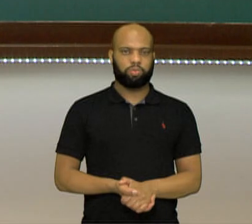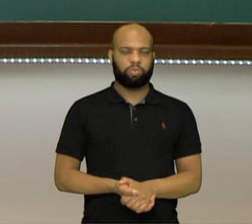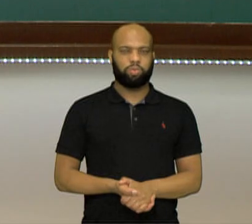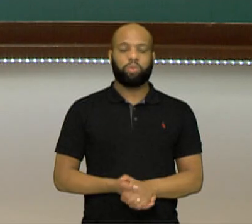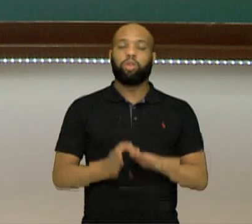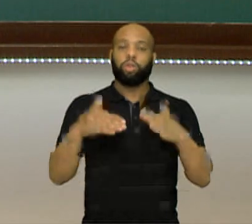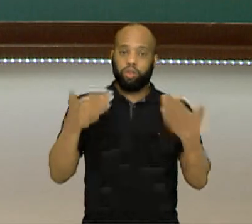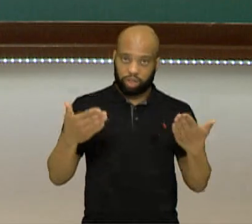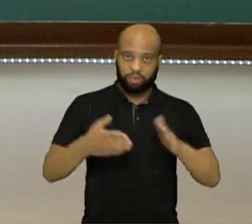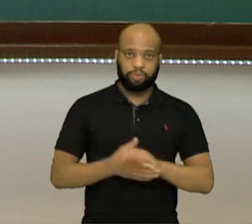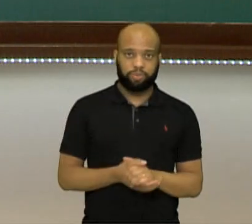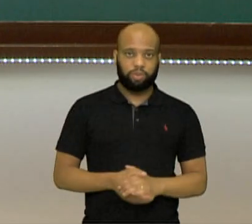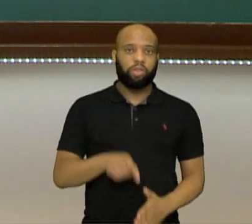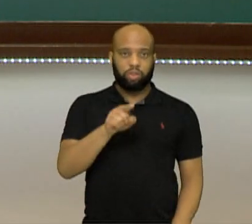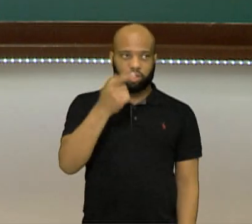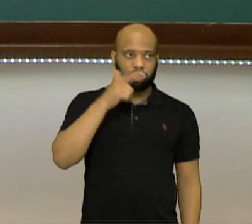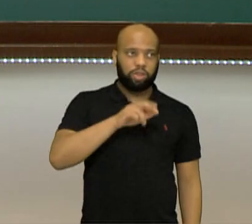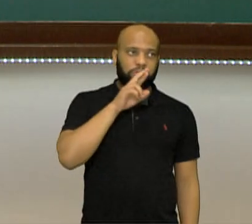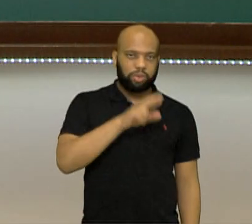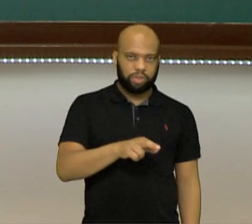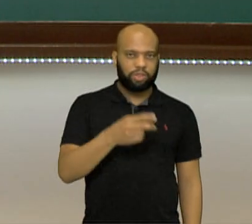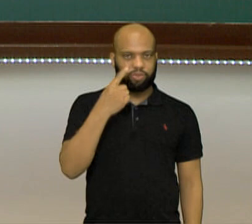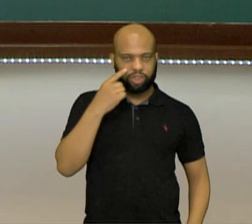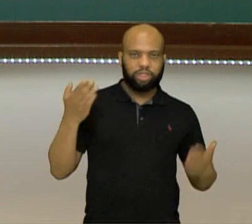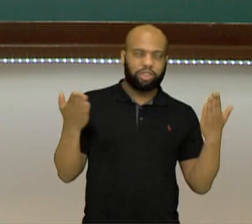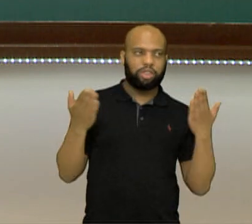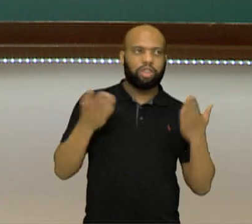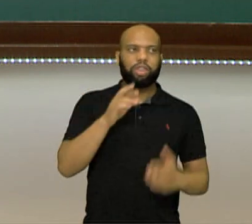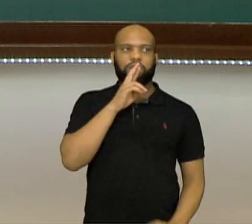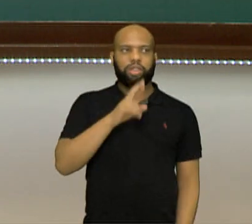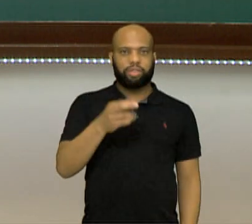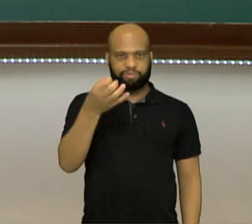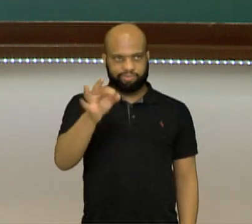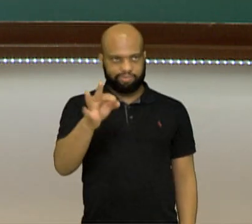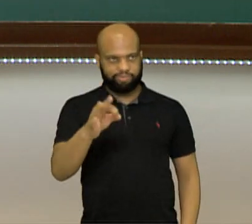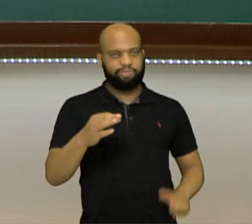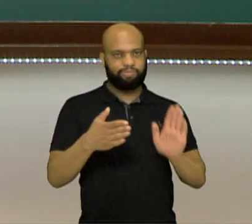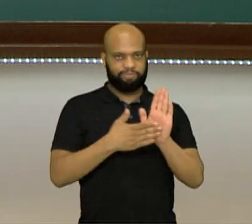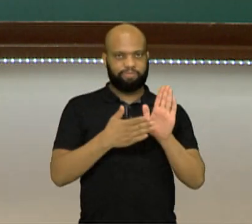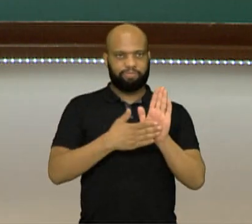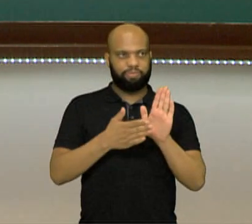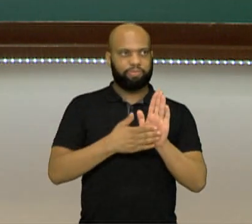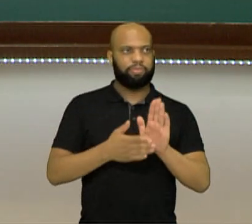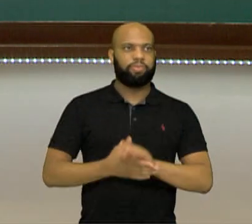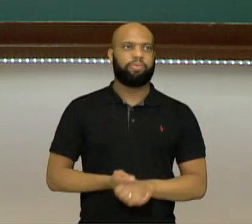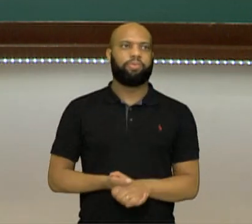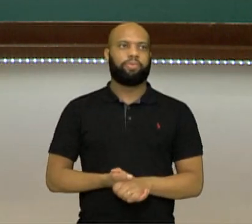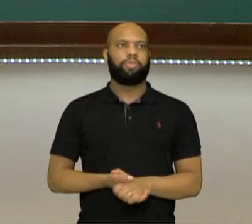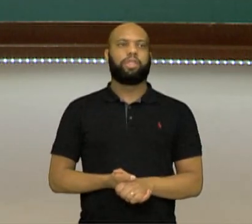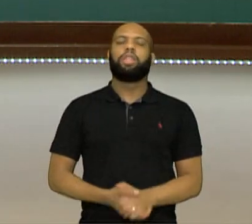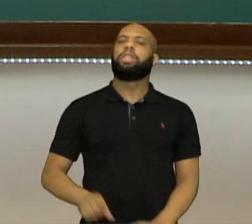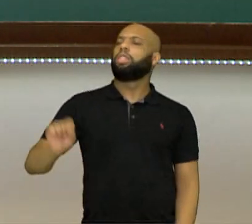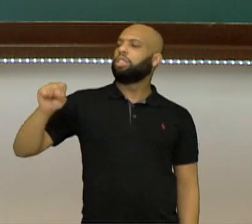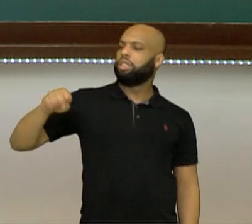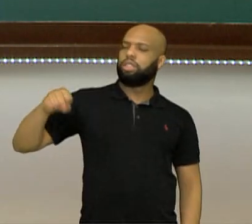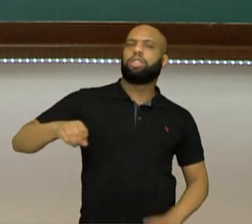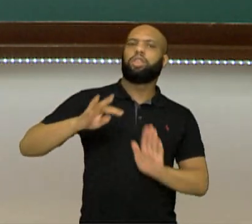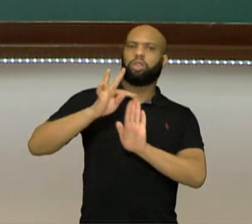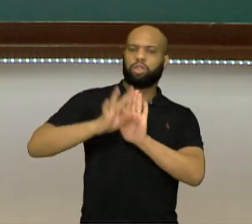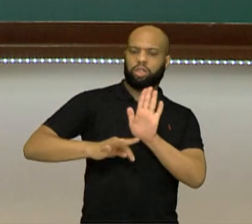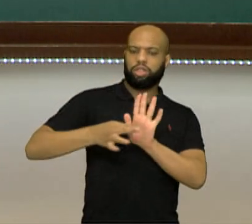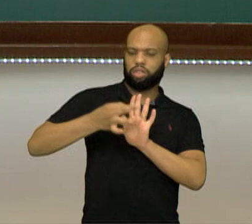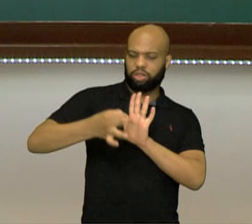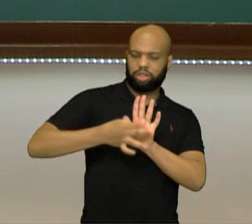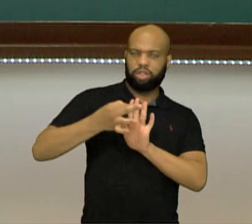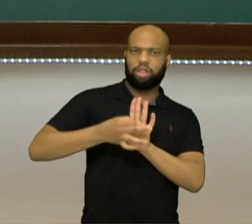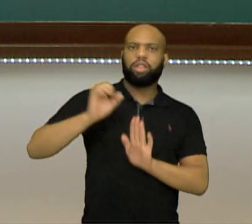E aí, meu querido, minha querida, responderam? Vamos lá ver então a nossa proposta de resposta aqui? Então, sim, o texto ele é